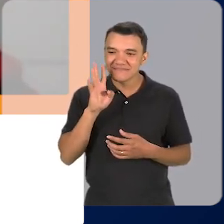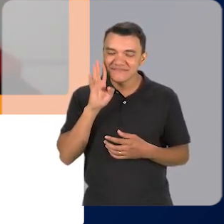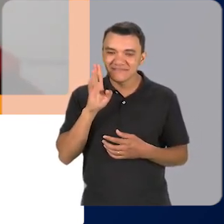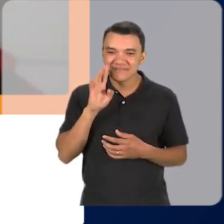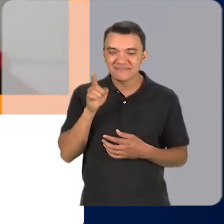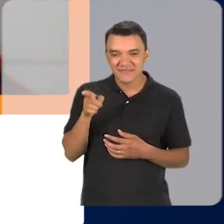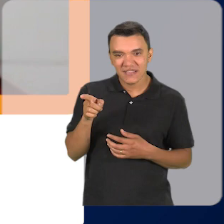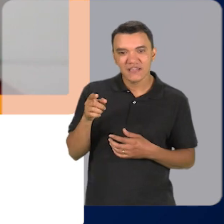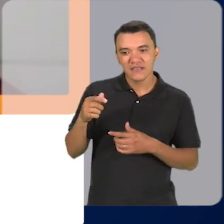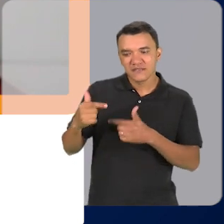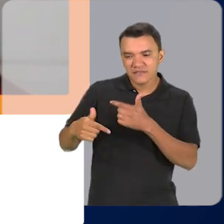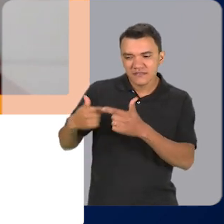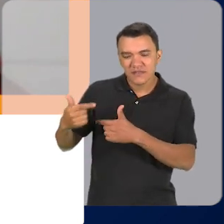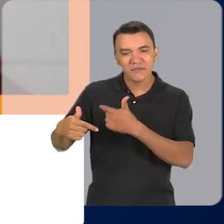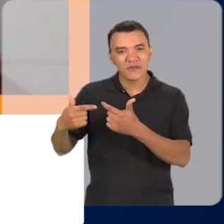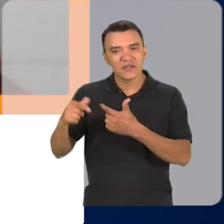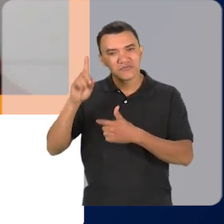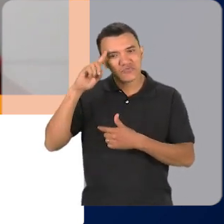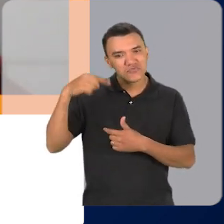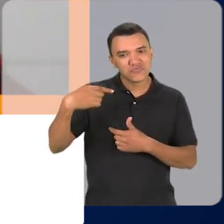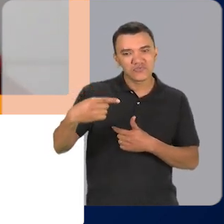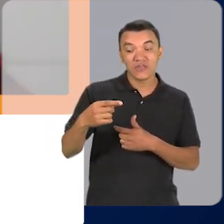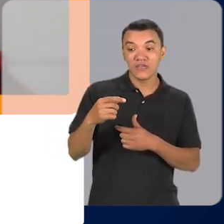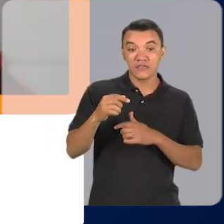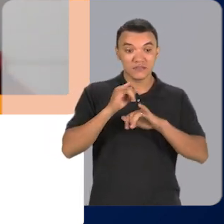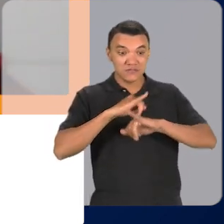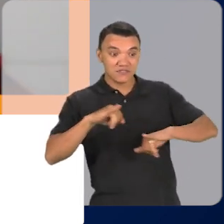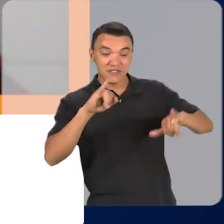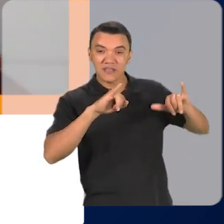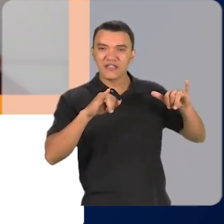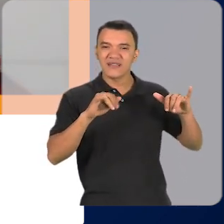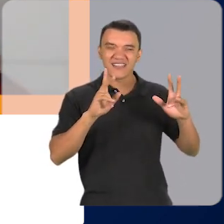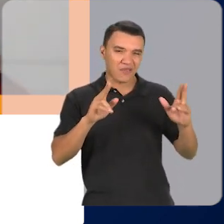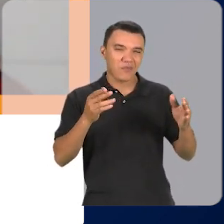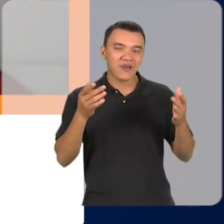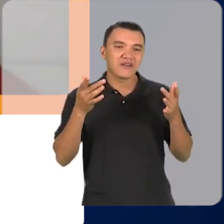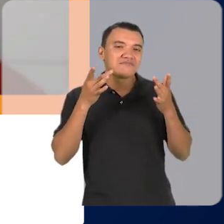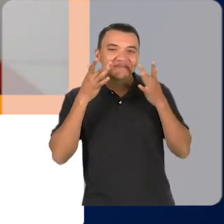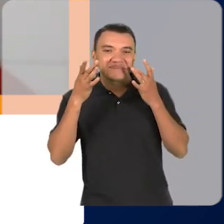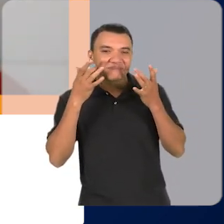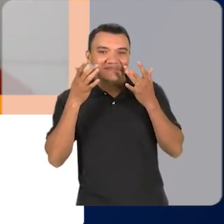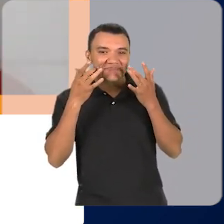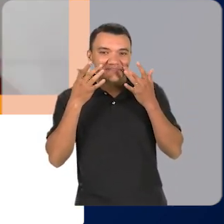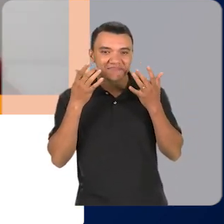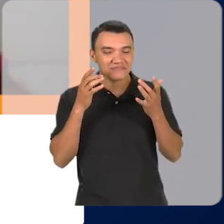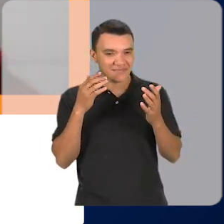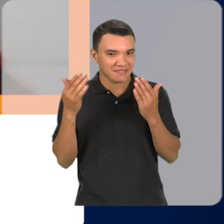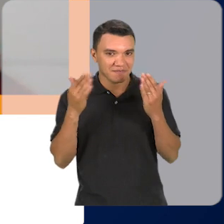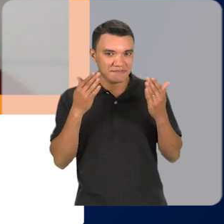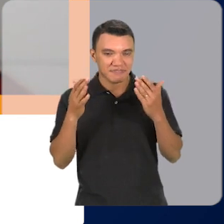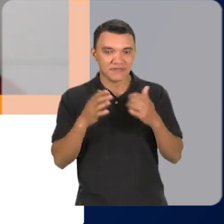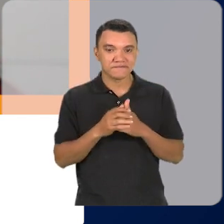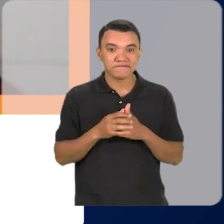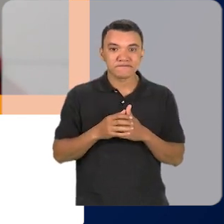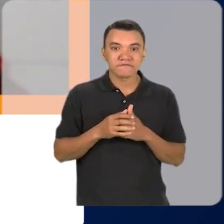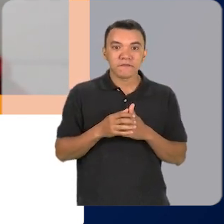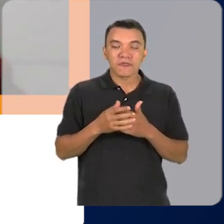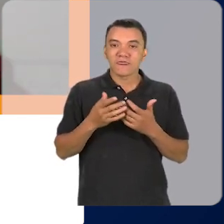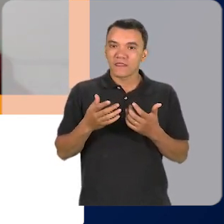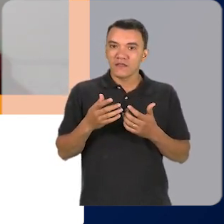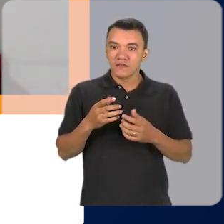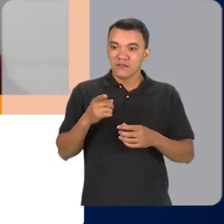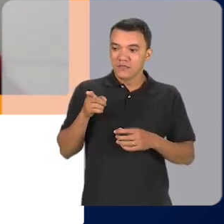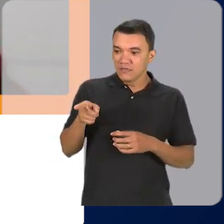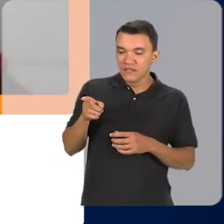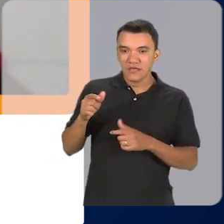suas performances, né? Eu digo que o pregoeiro, além de produzir, ele é pregoeiro da hora que ele levanta, da hora que ele deita, porque ele pensa na roupa